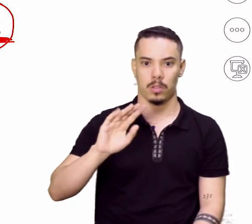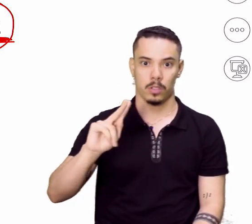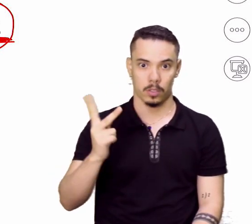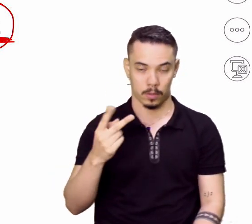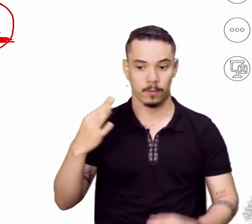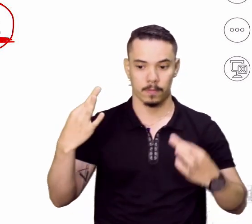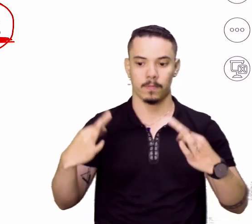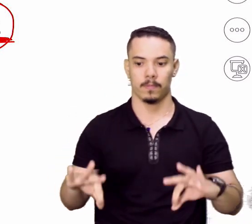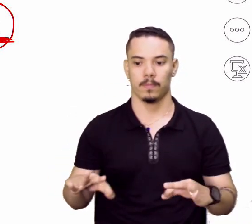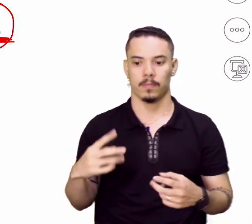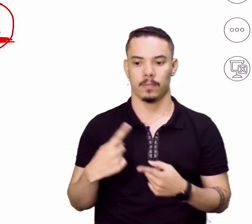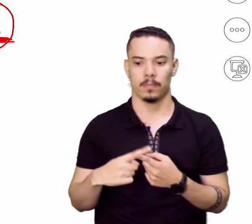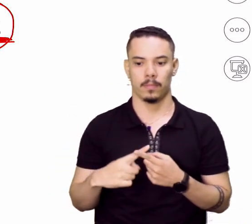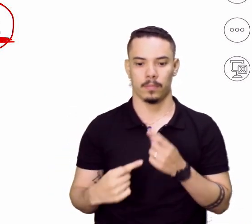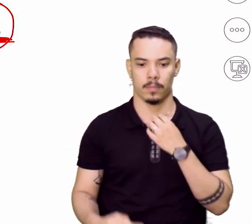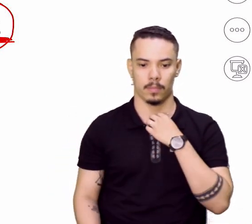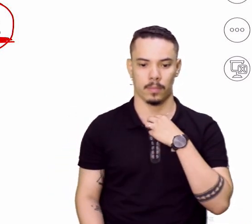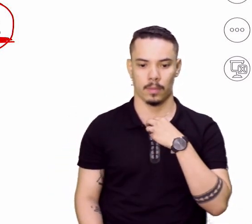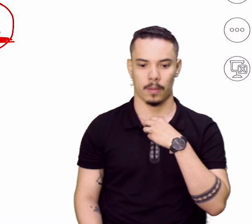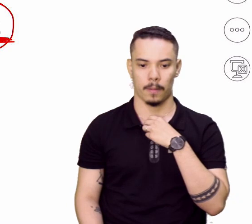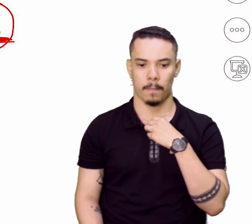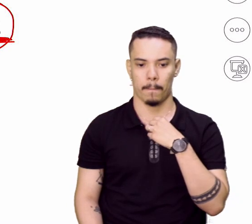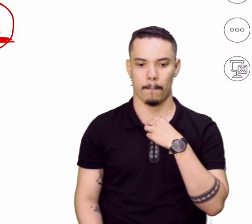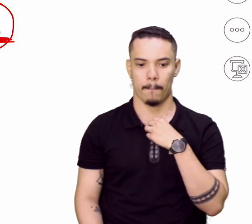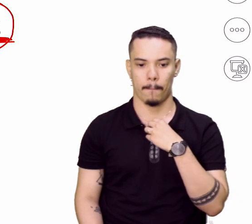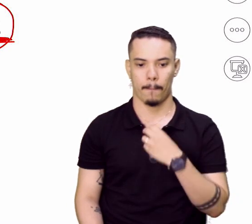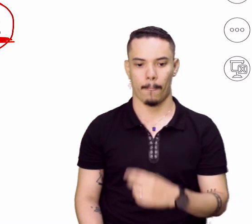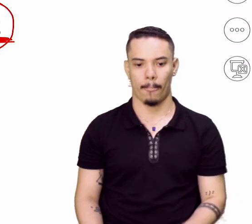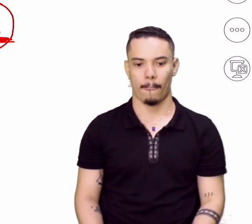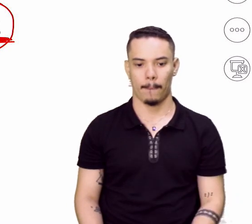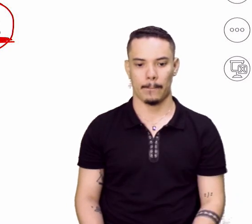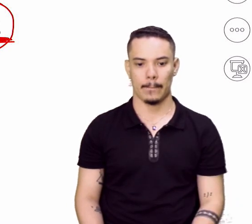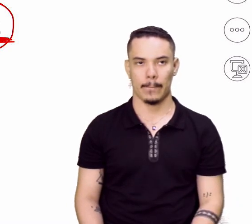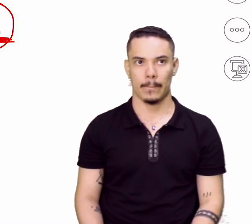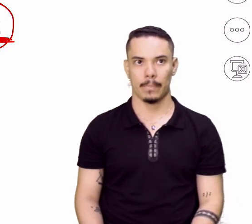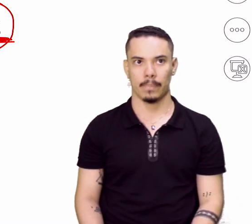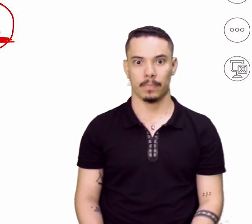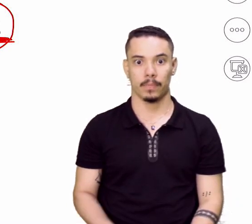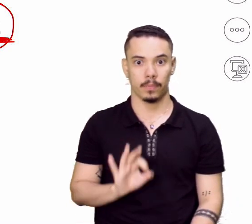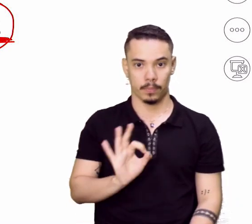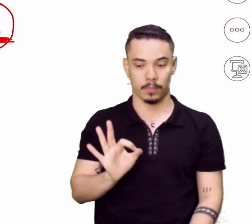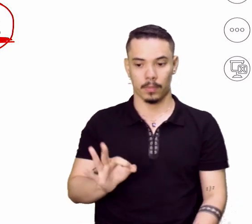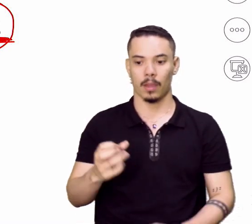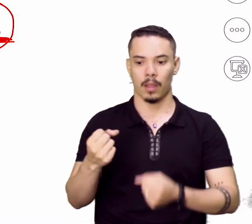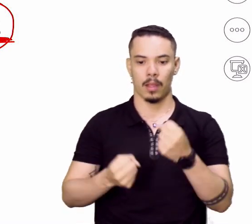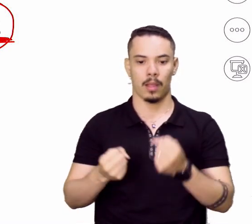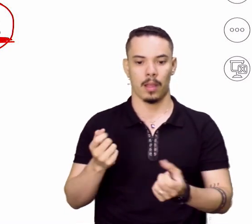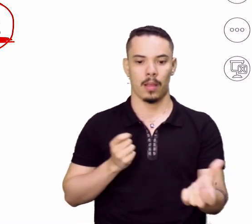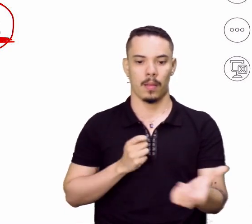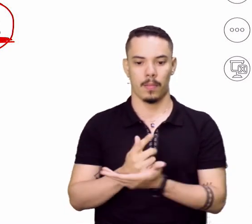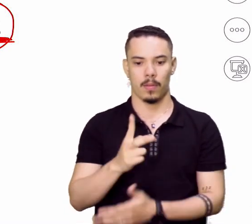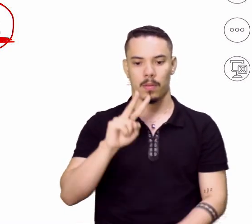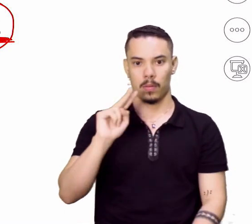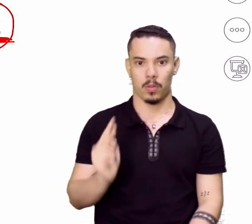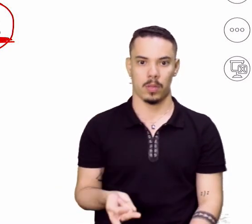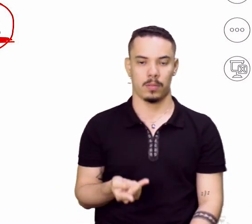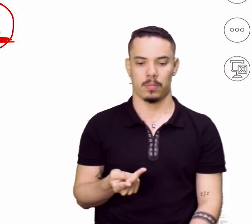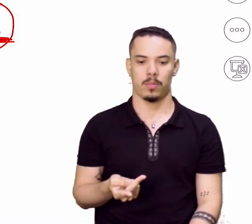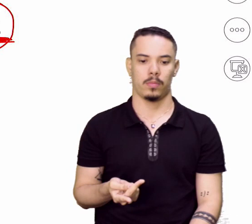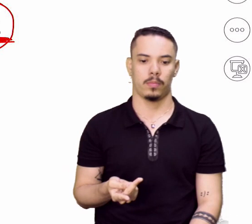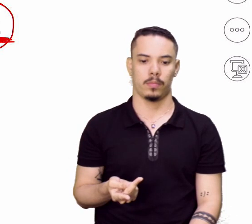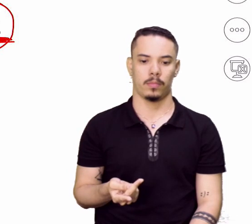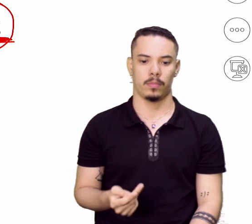paid $2,000. Este é o carro pelo qual eu paguei aí 2.000